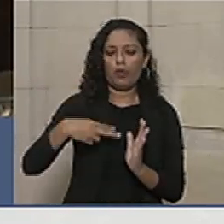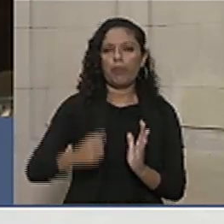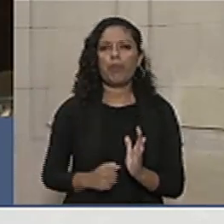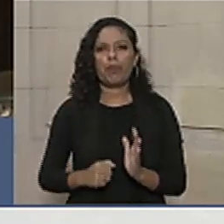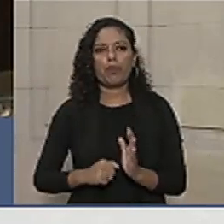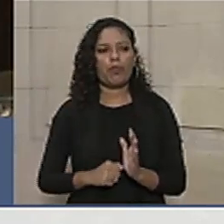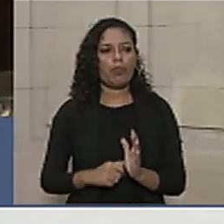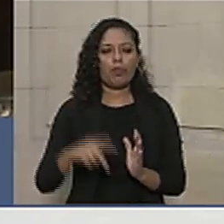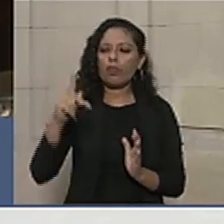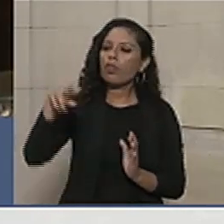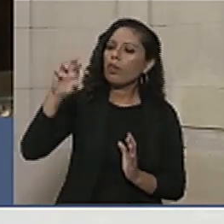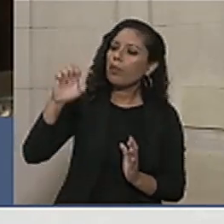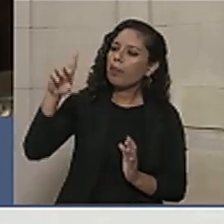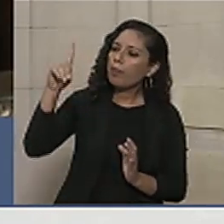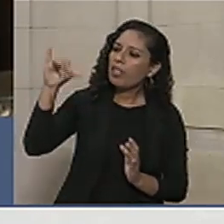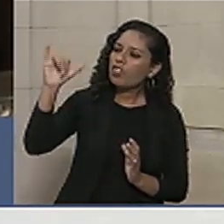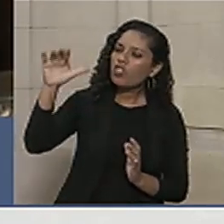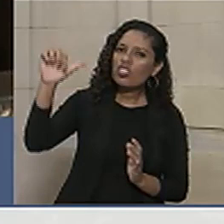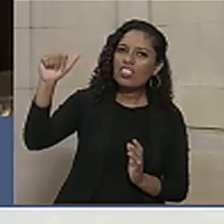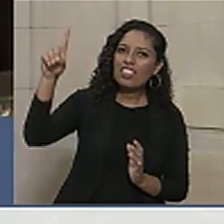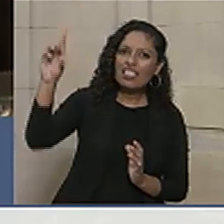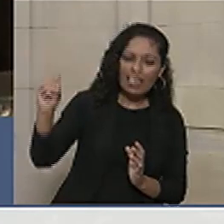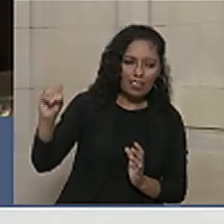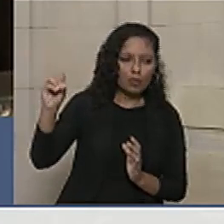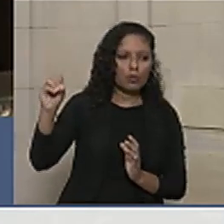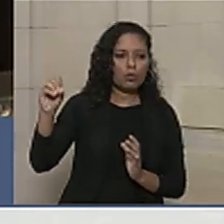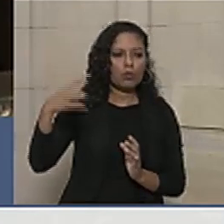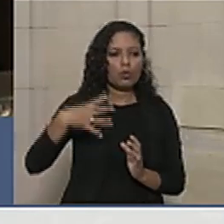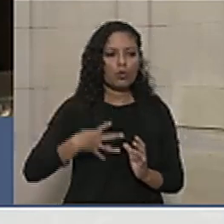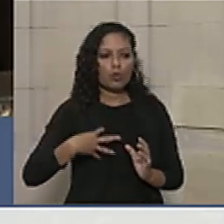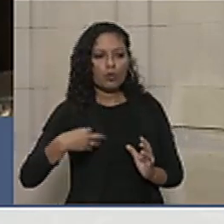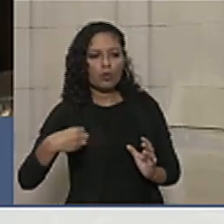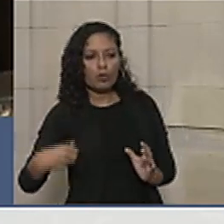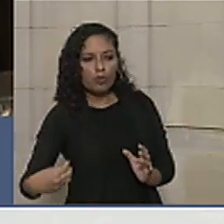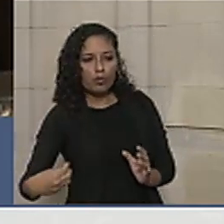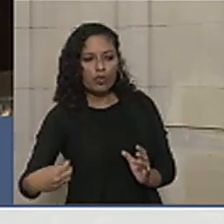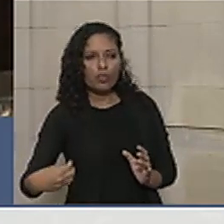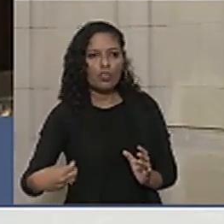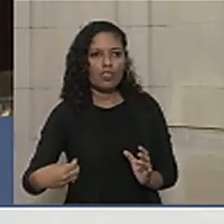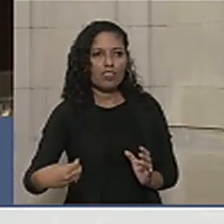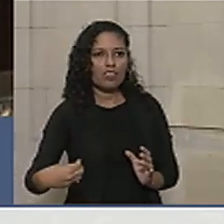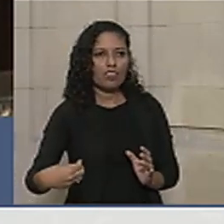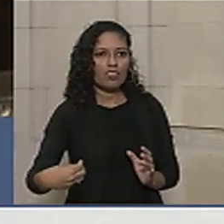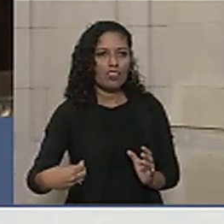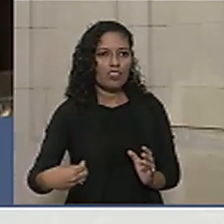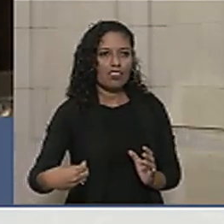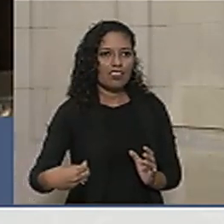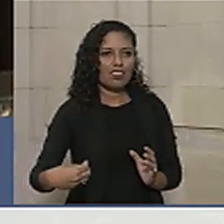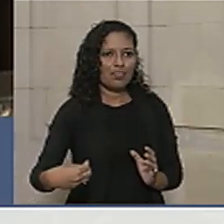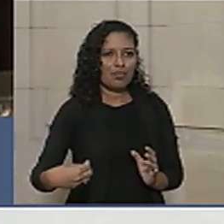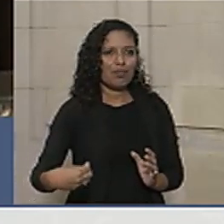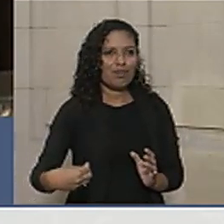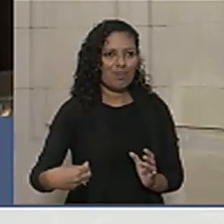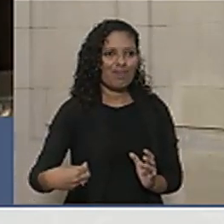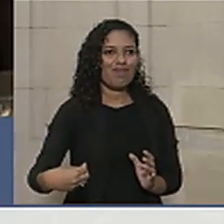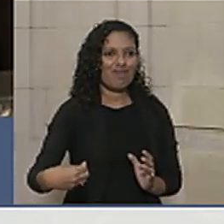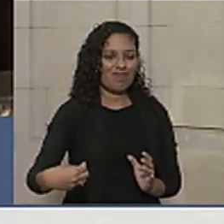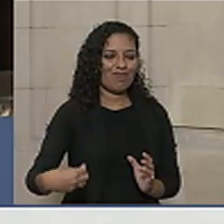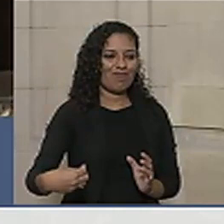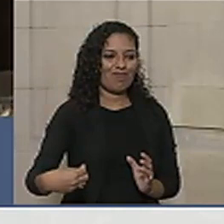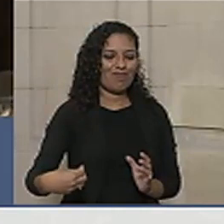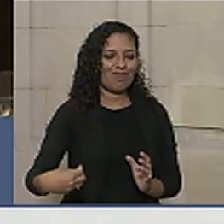o predicado do filho do Dirceu chama-se...